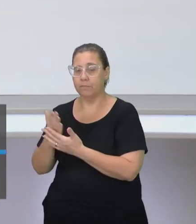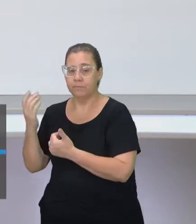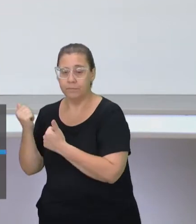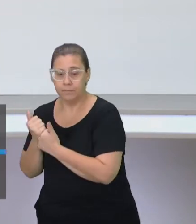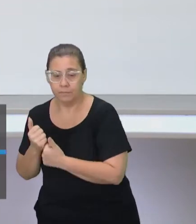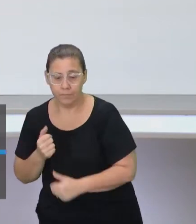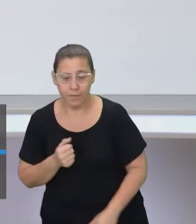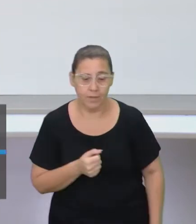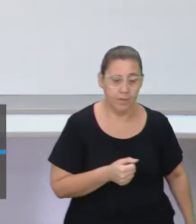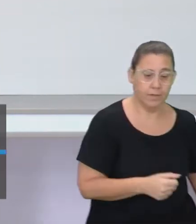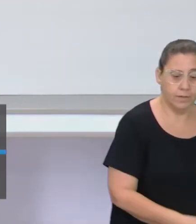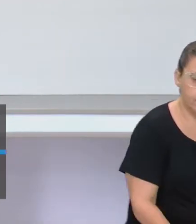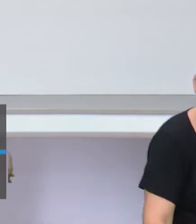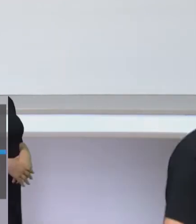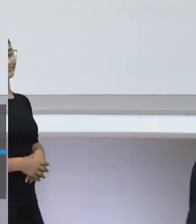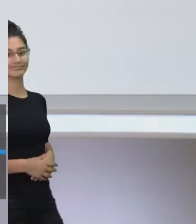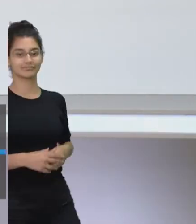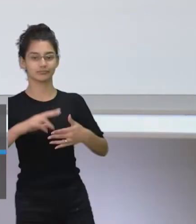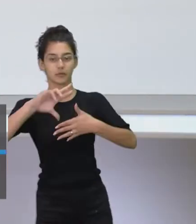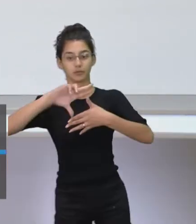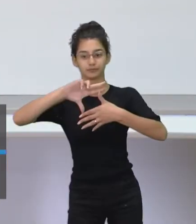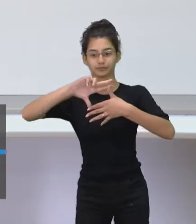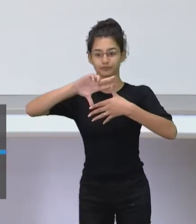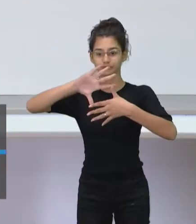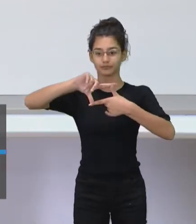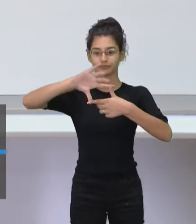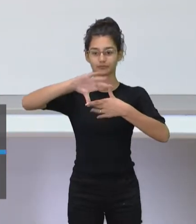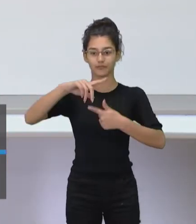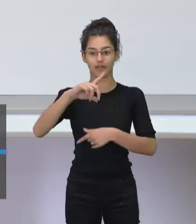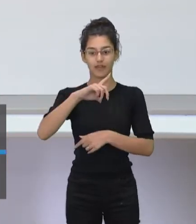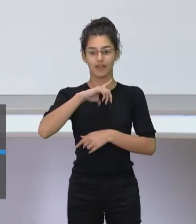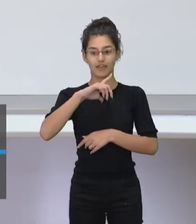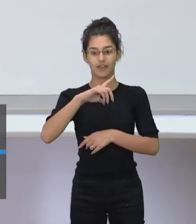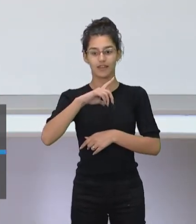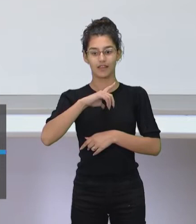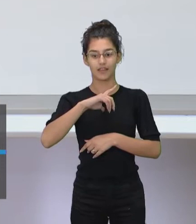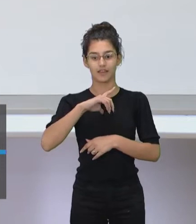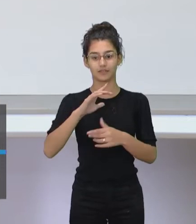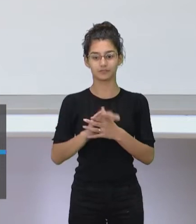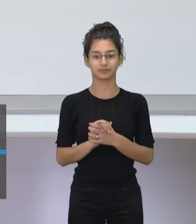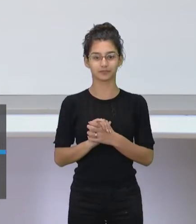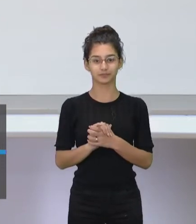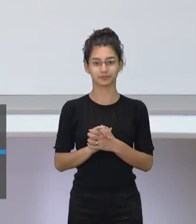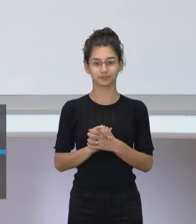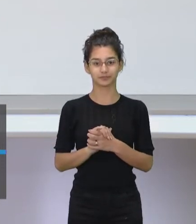sempre o etnocentrismo, né, carrega esse